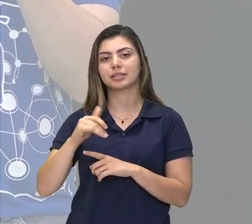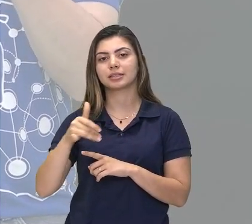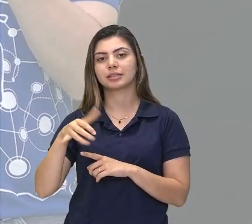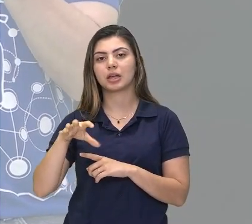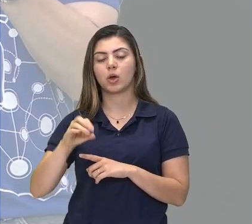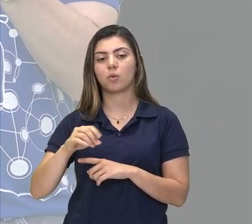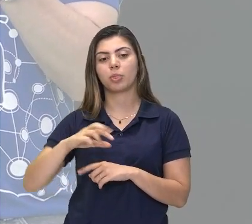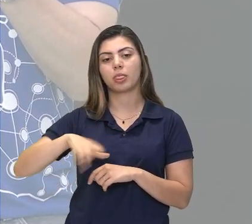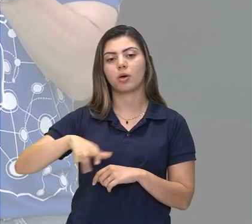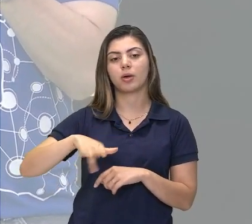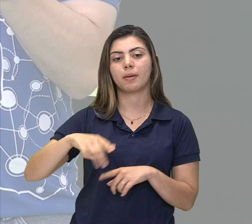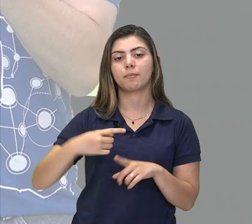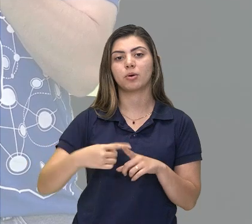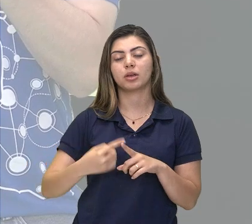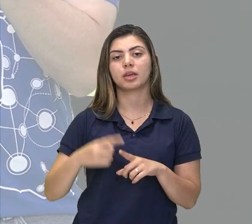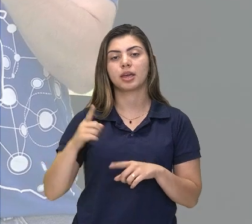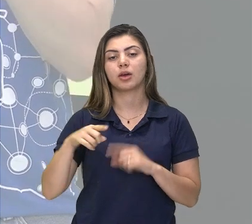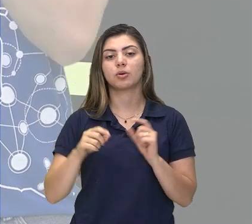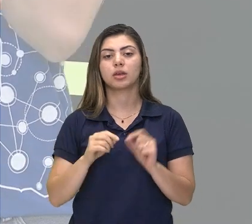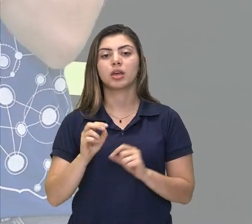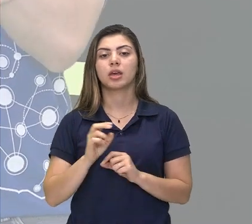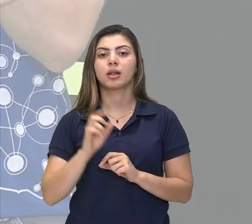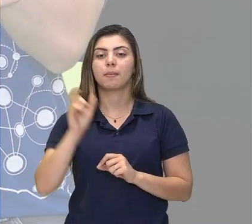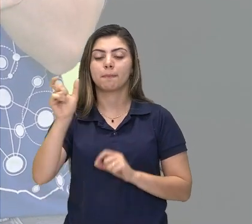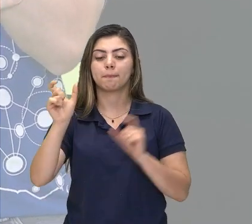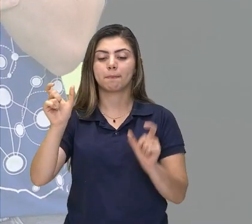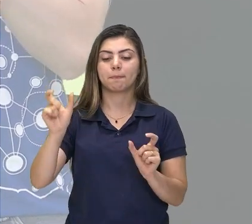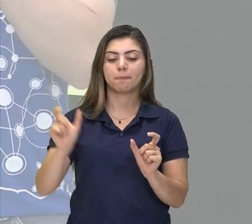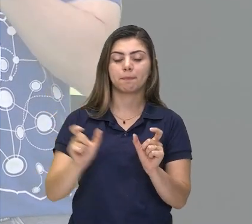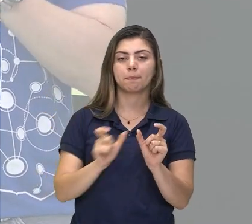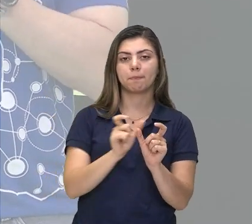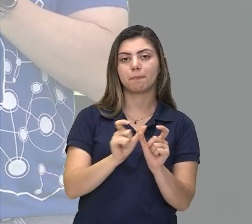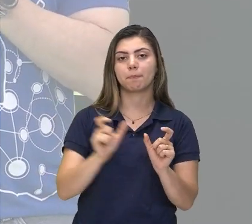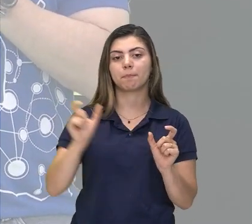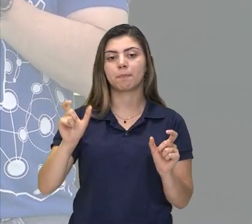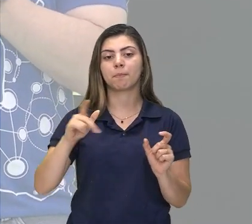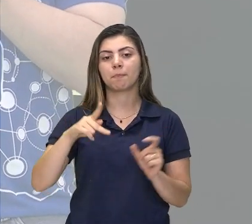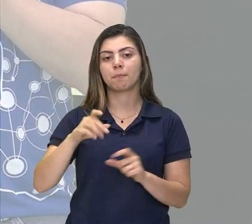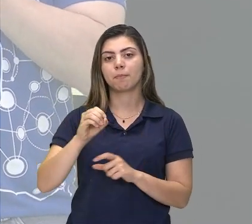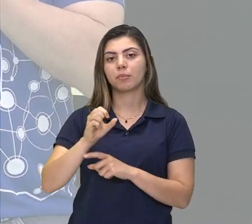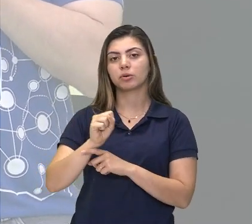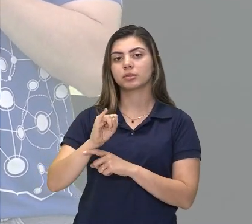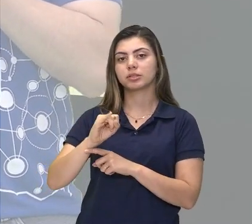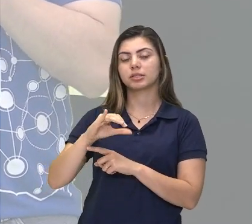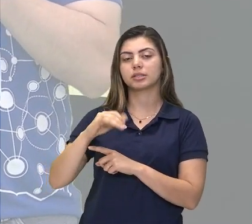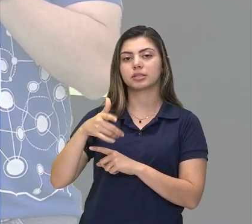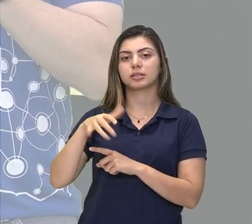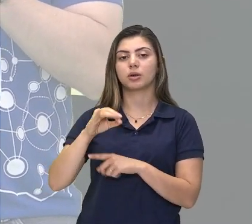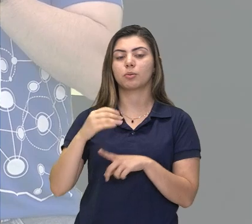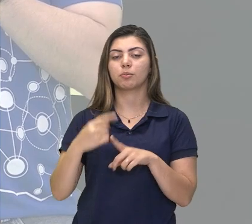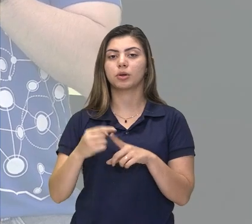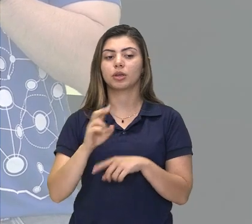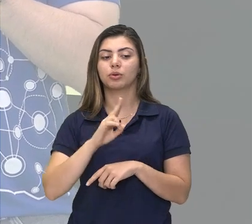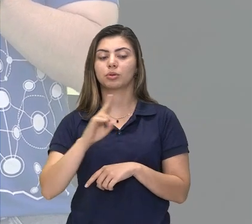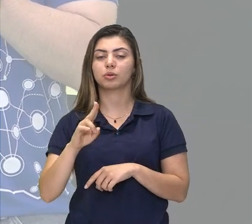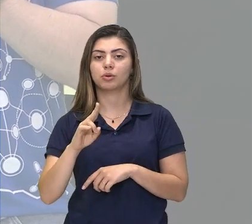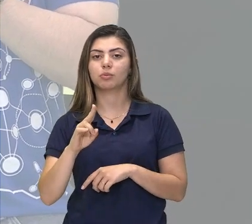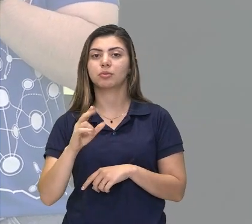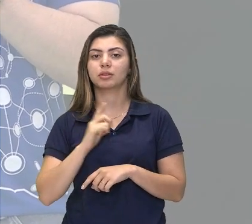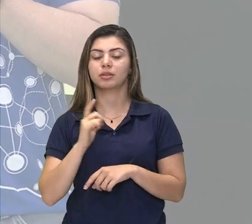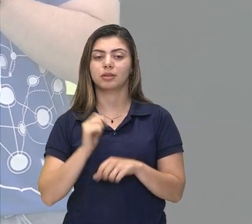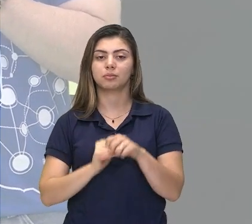porque a nomenclatura vai mudar. Então, o primeiro ali de cima é o ele começa com